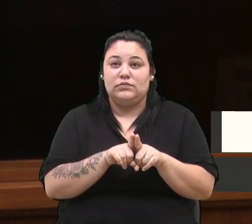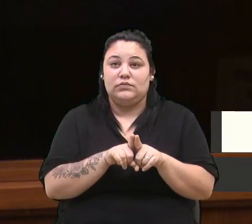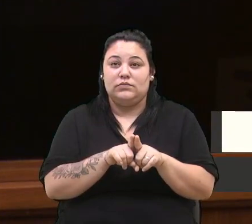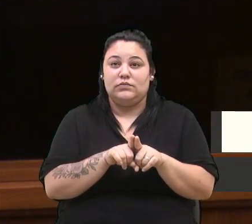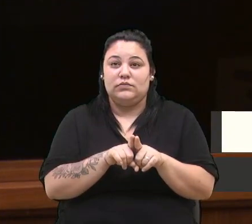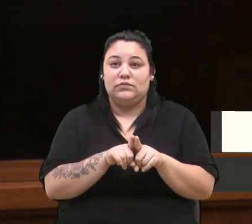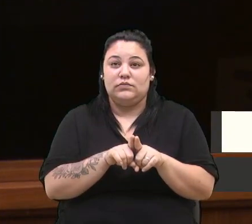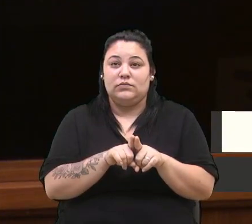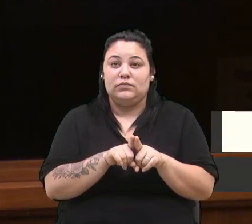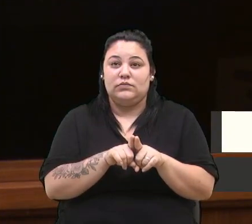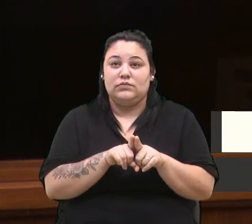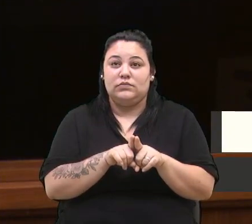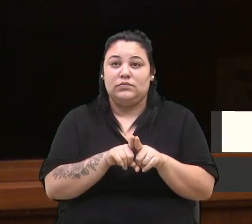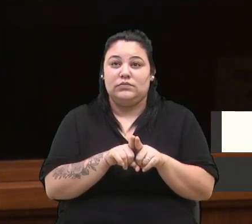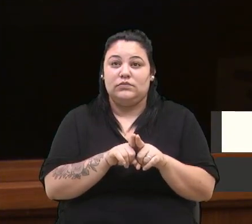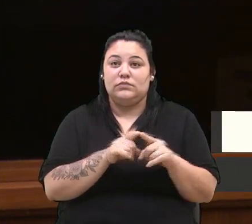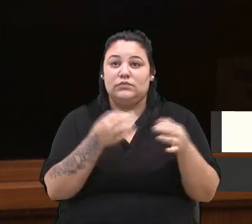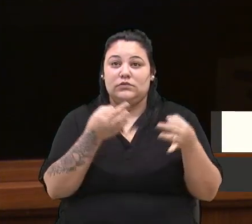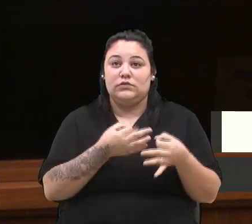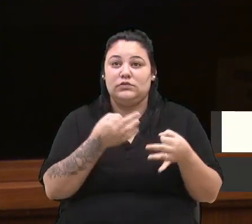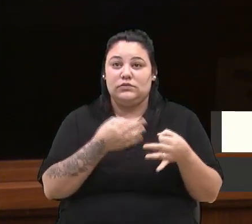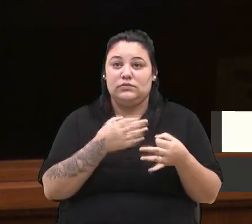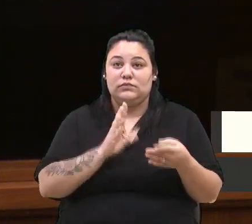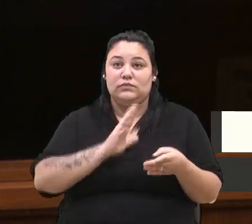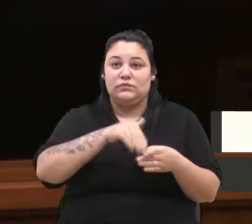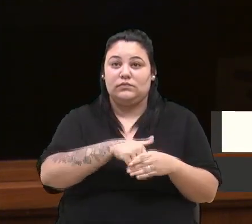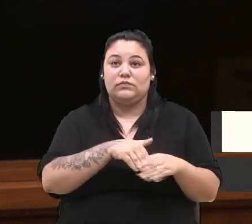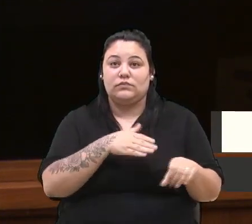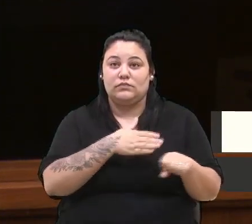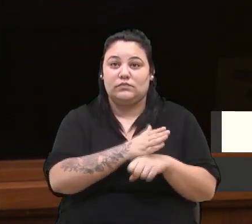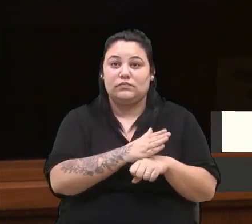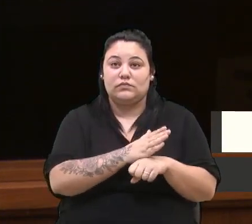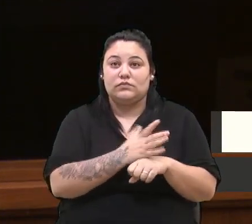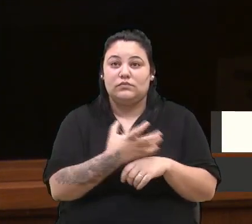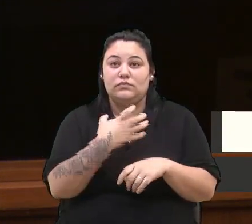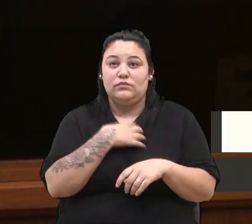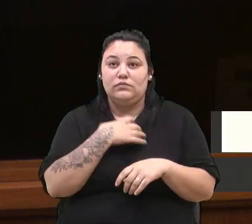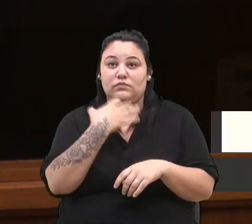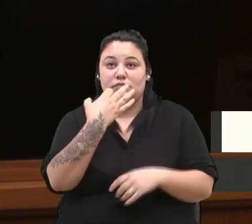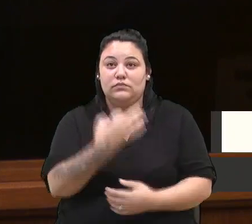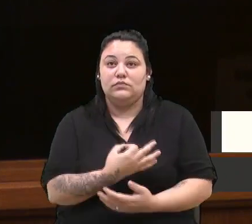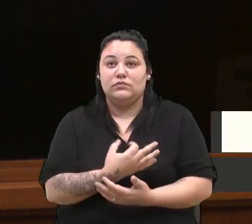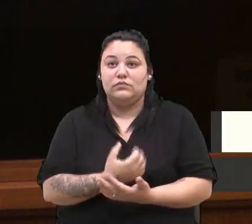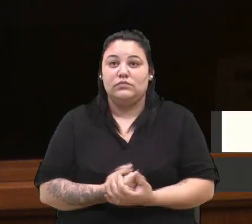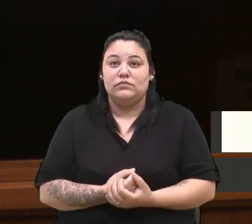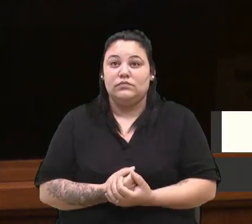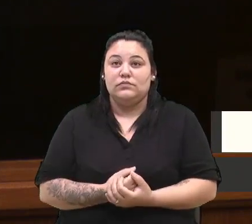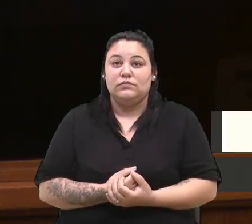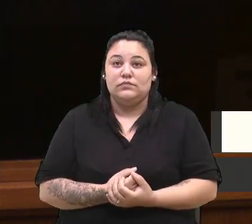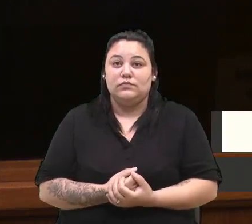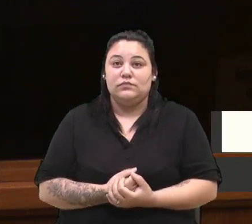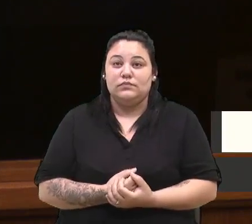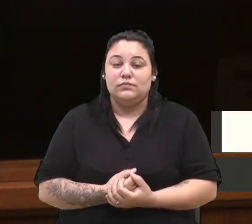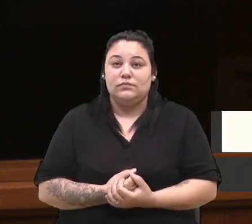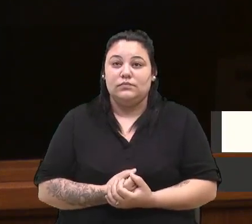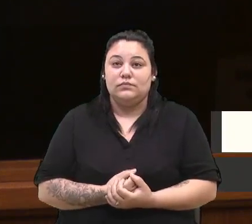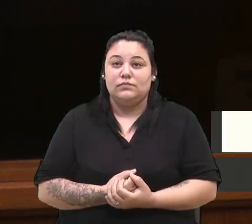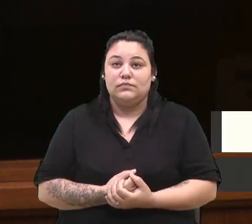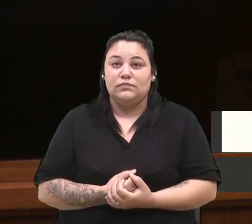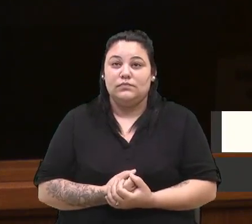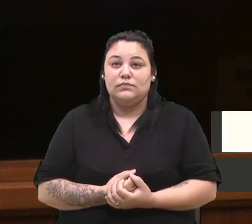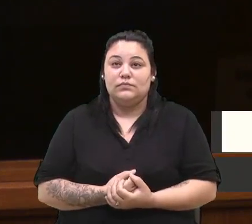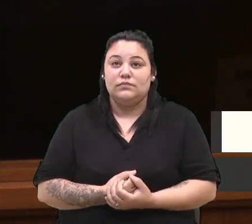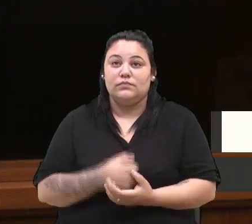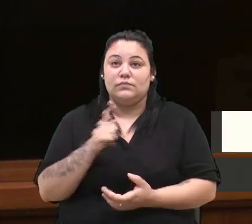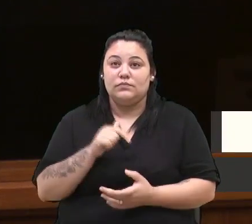E, com certeza, nós votaremos favorável no momento oportuno. É um processo, uma licitação,